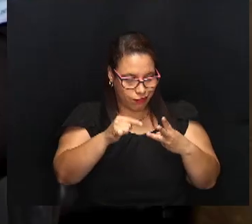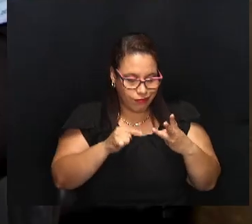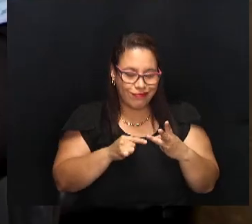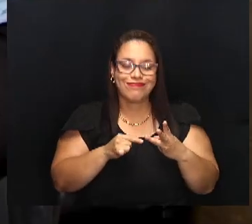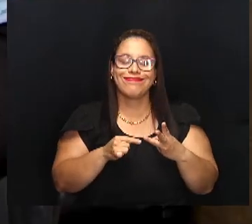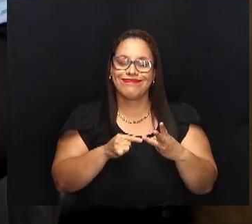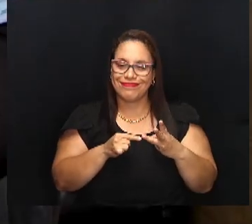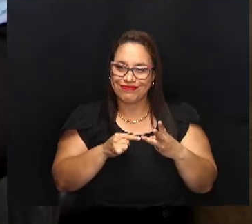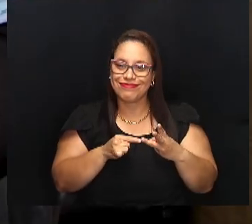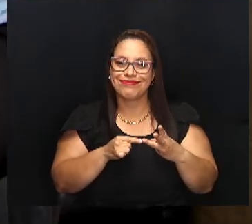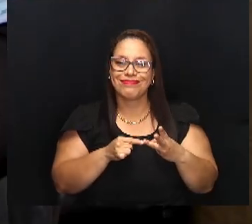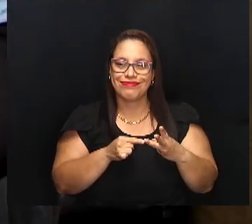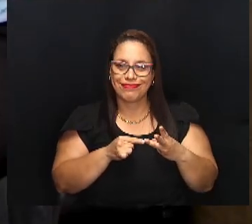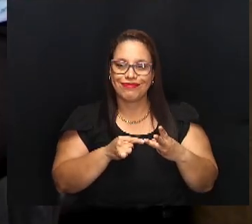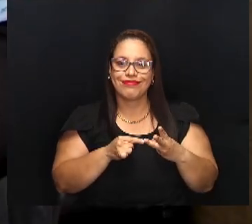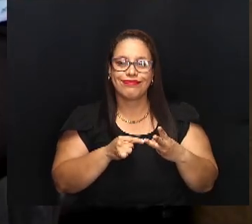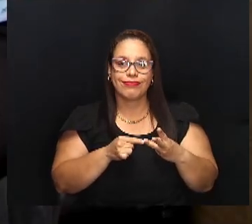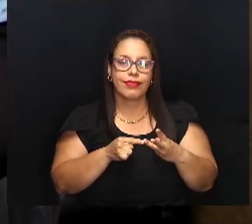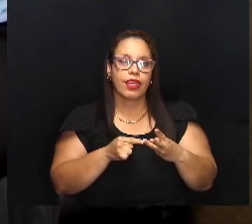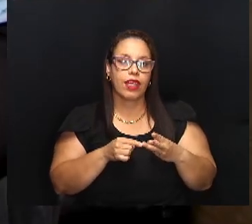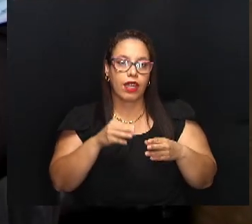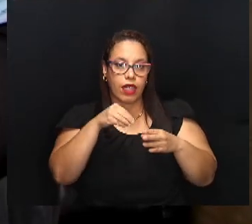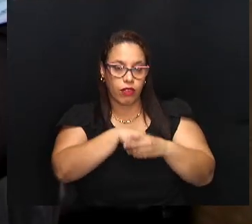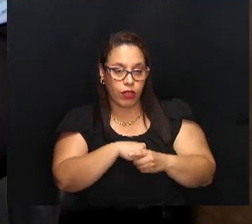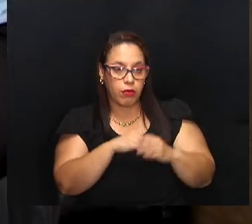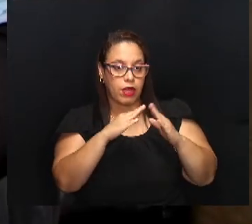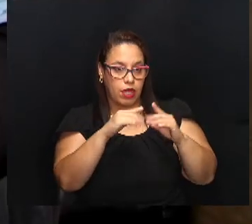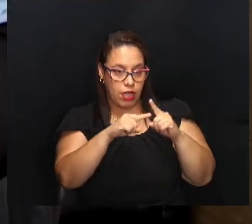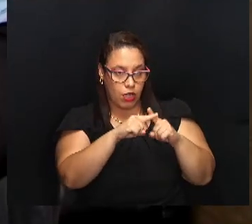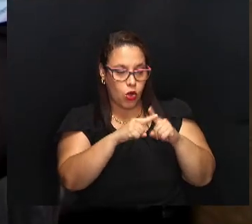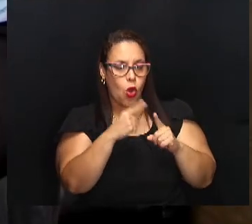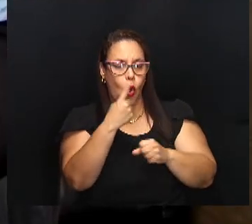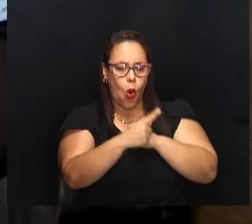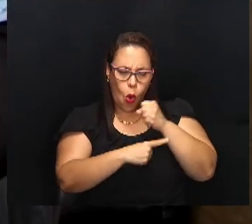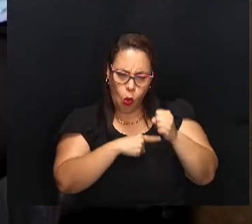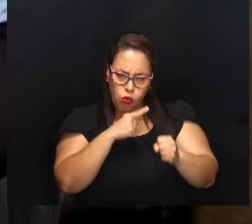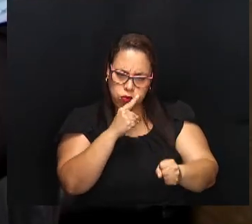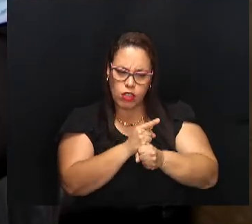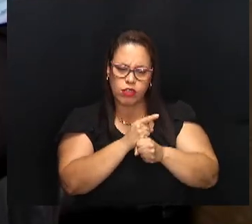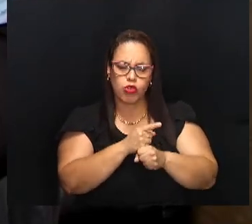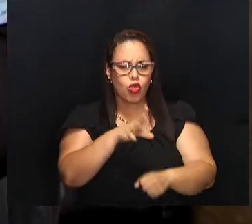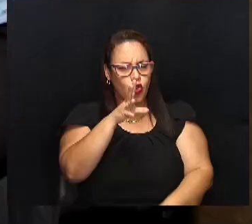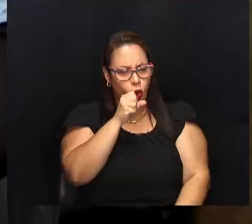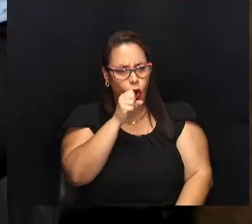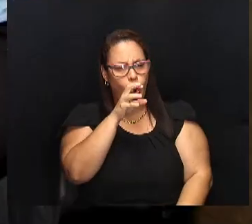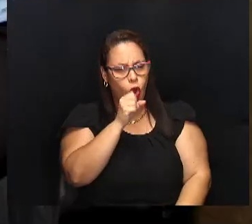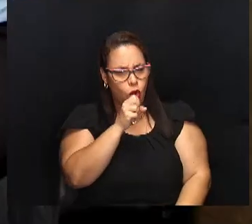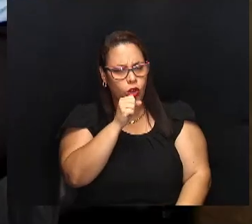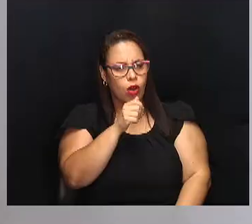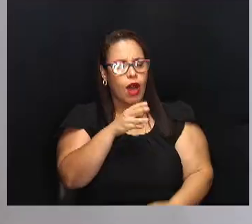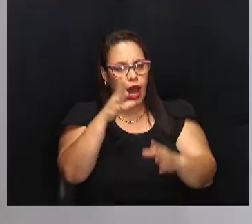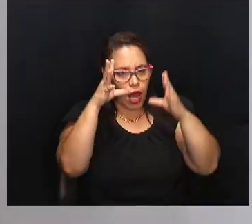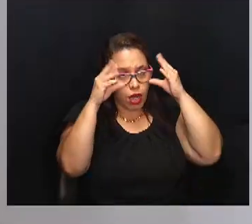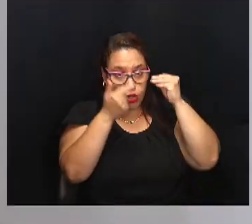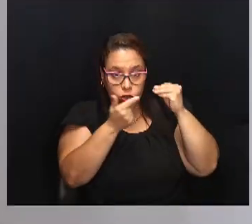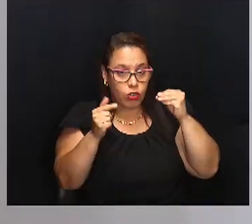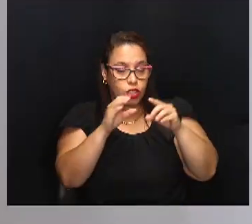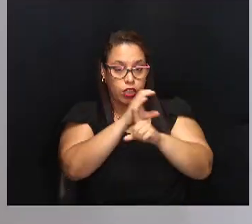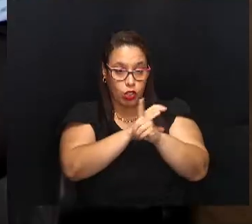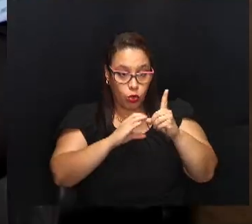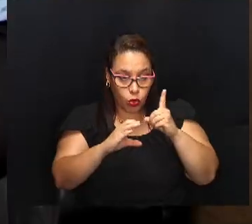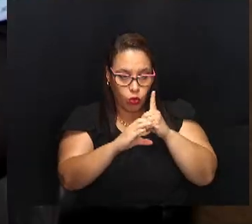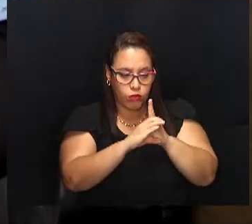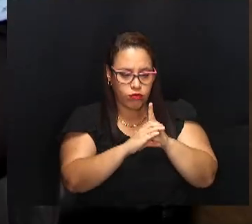mulheres na época. Ficamos aí na igreja por um ano, todo sábado e na semana à noite quando não tinha culto. E